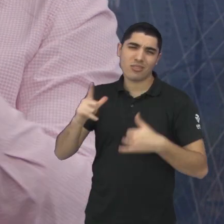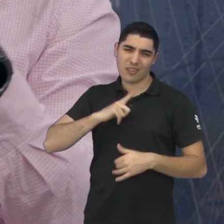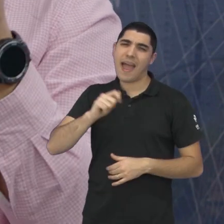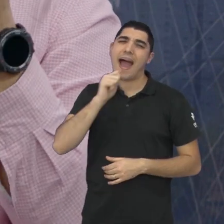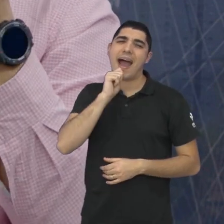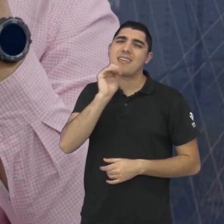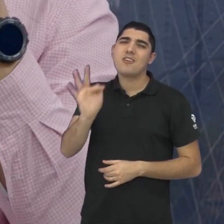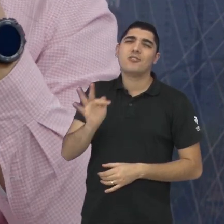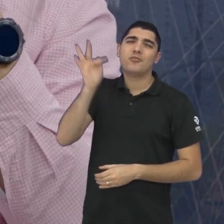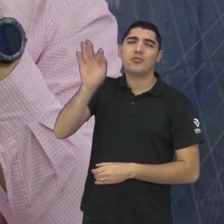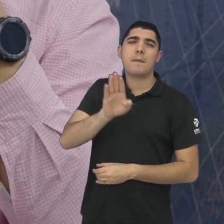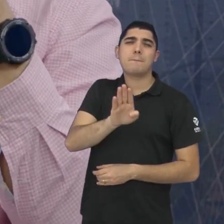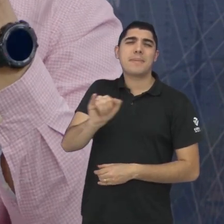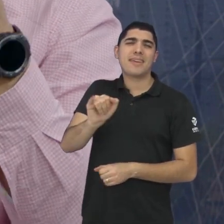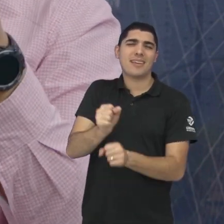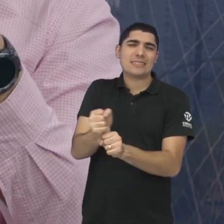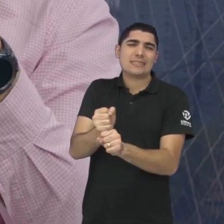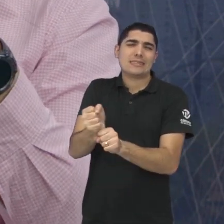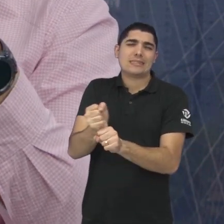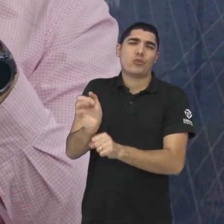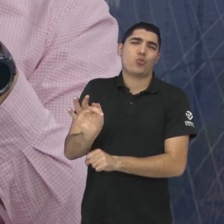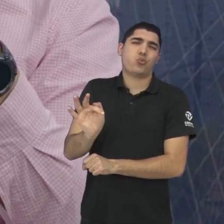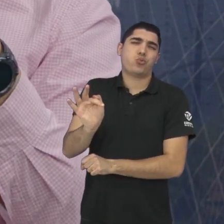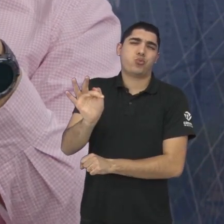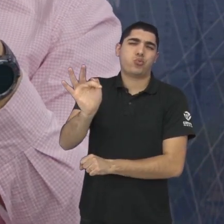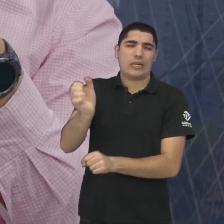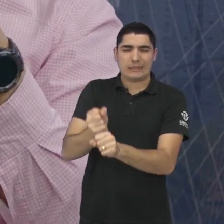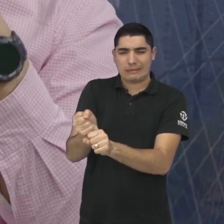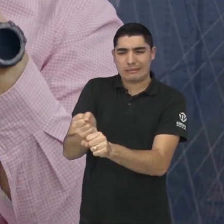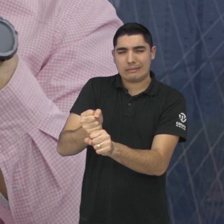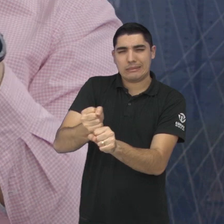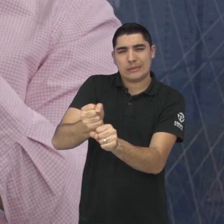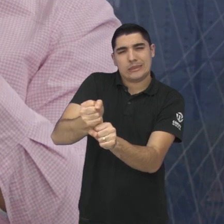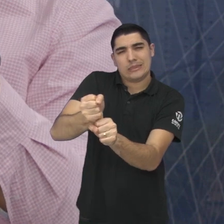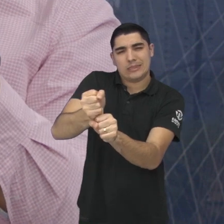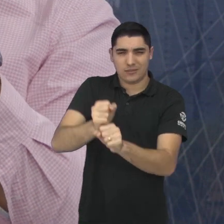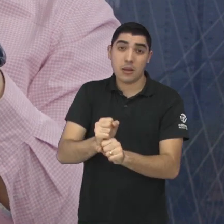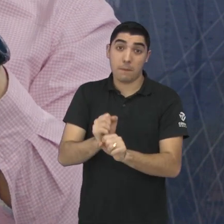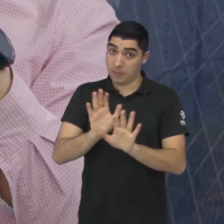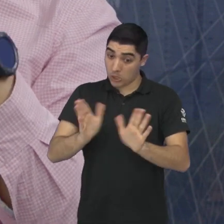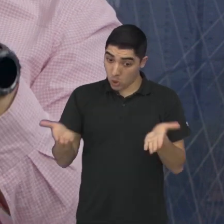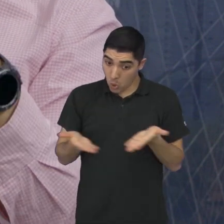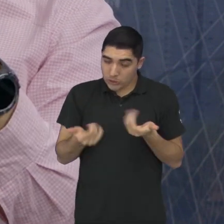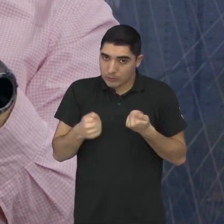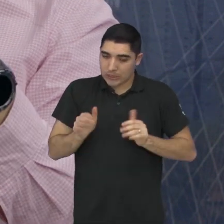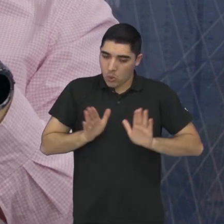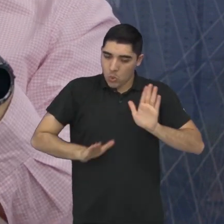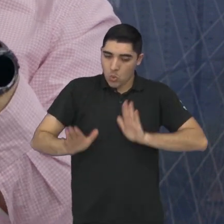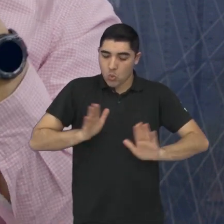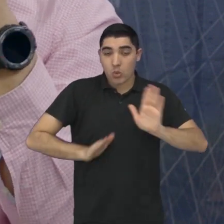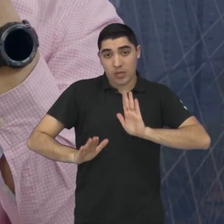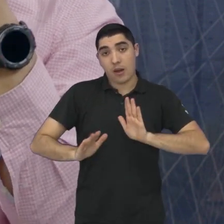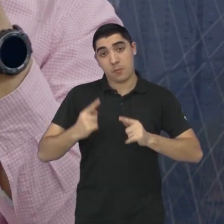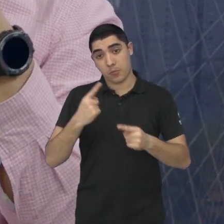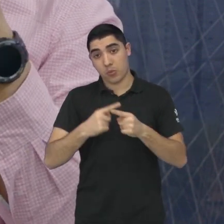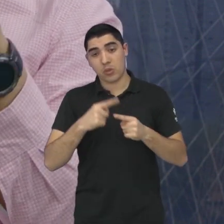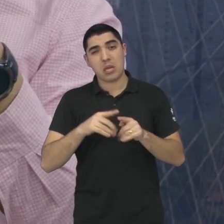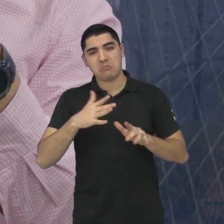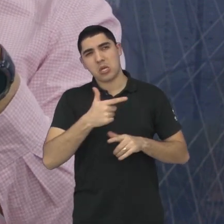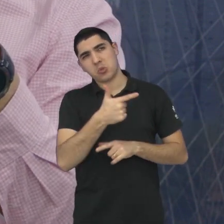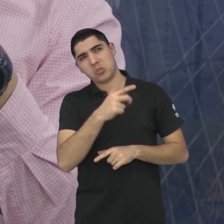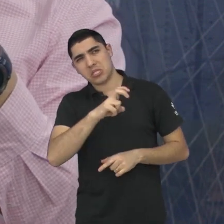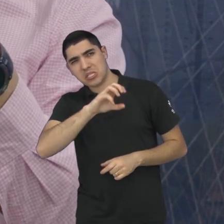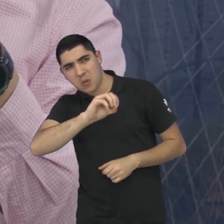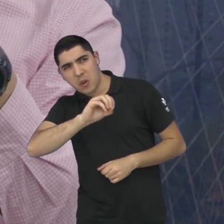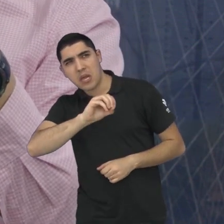professor Ernesto falou, tem alguns bilhões de anos para frente. Então, nesses bilhões de anos, nós temos que tomar cuidado. Existe esse começo de